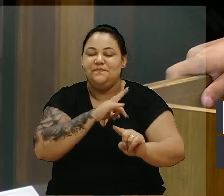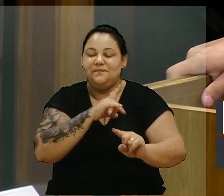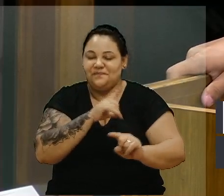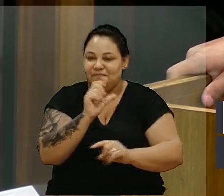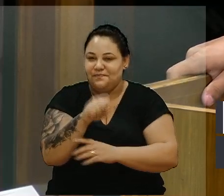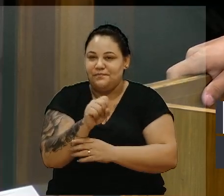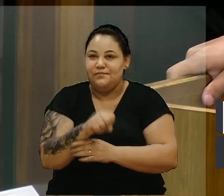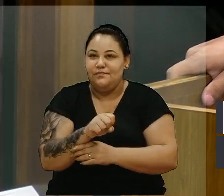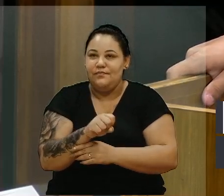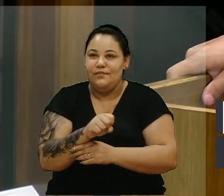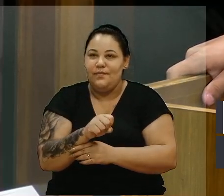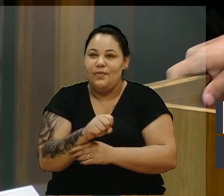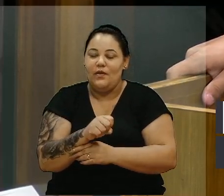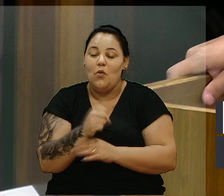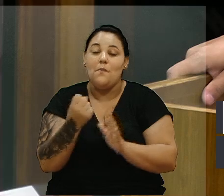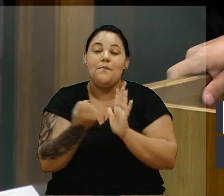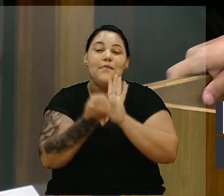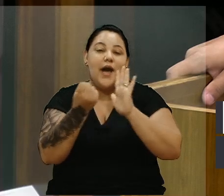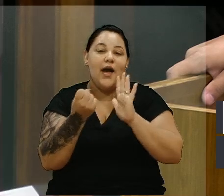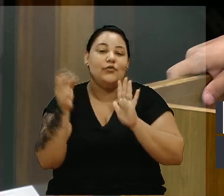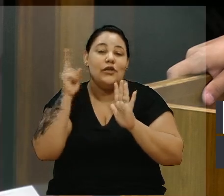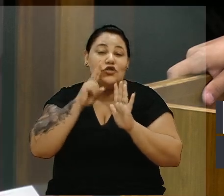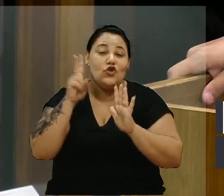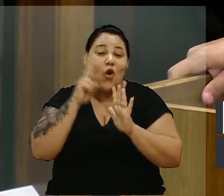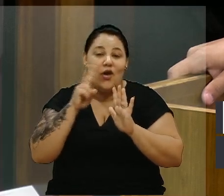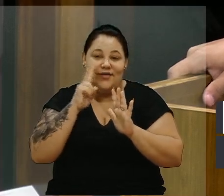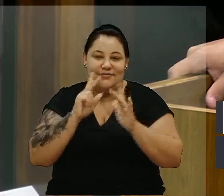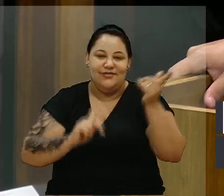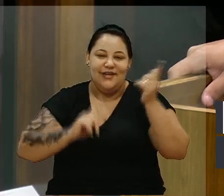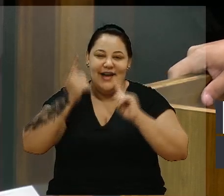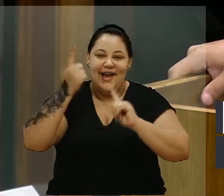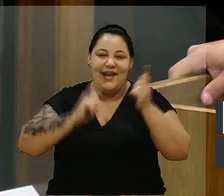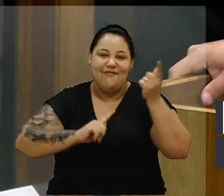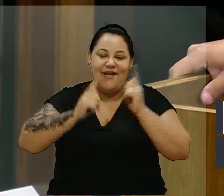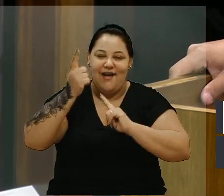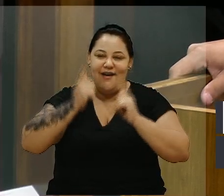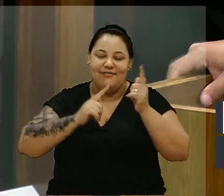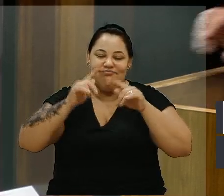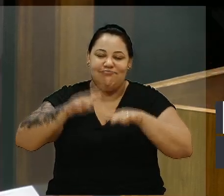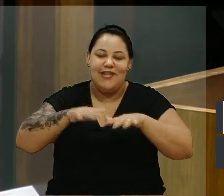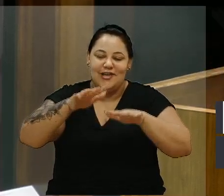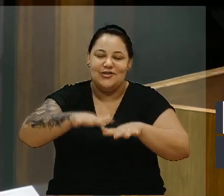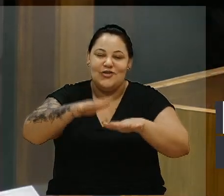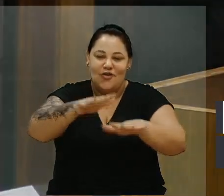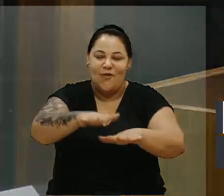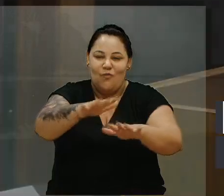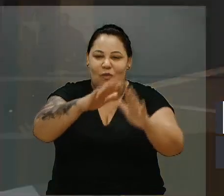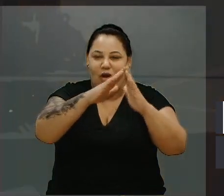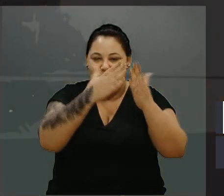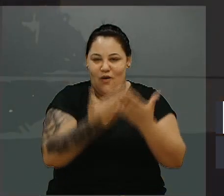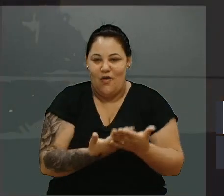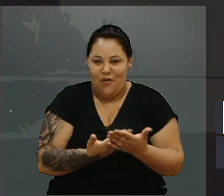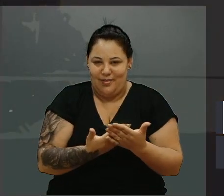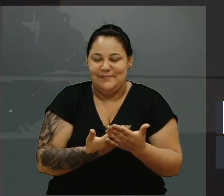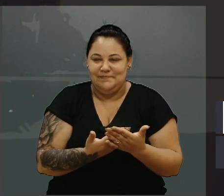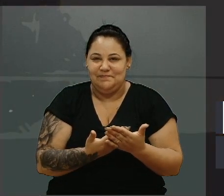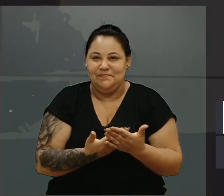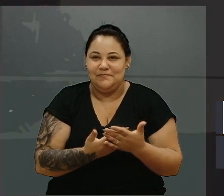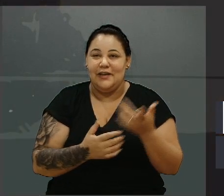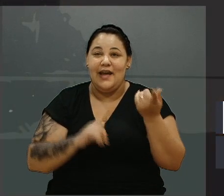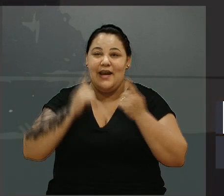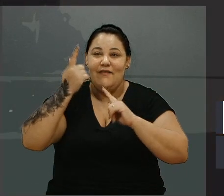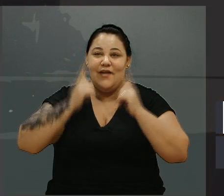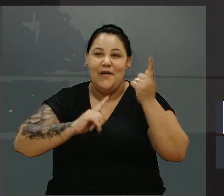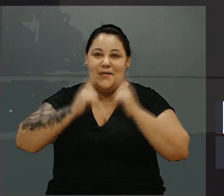uma herança histórica do Carnaval das escolas de samba, que ao longo das